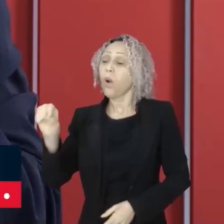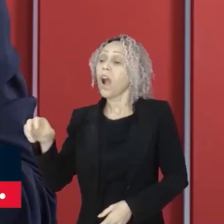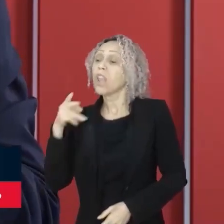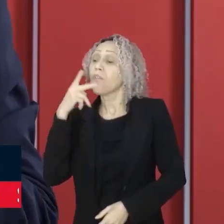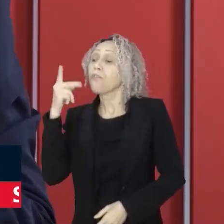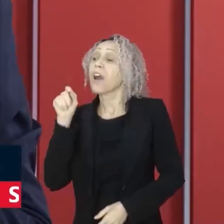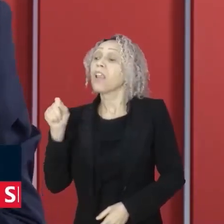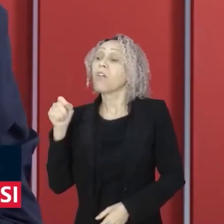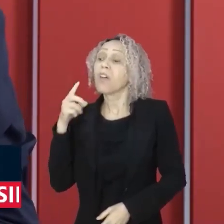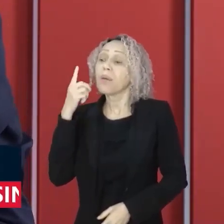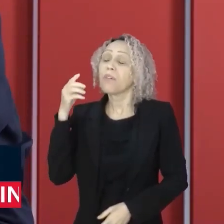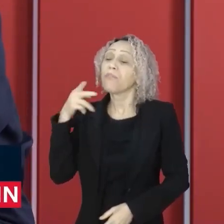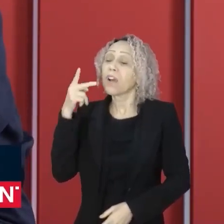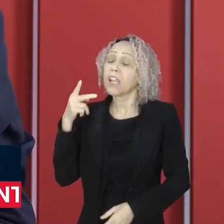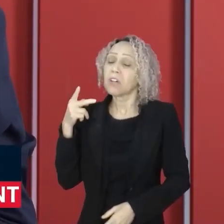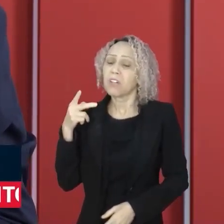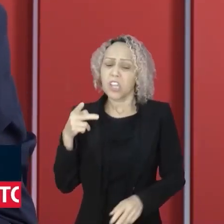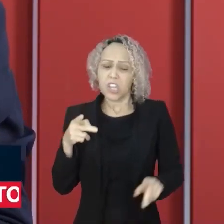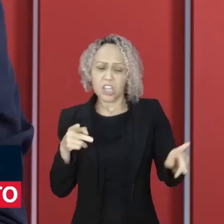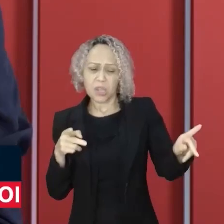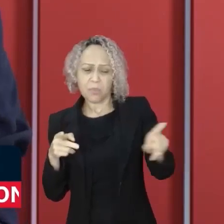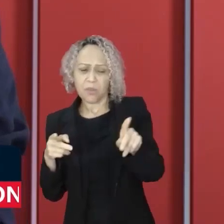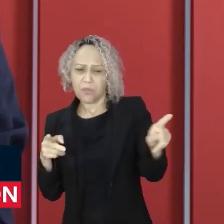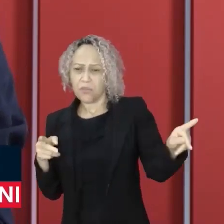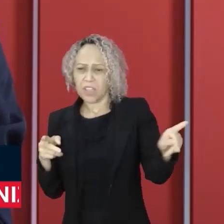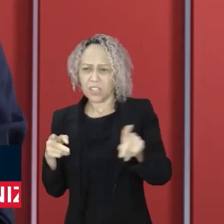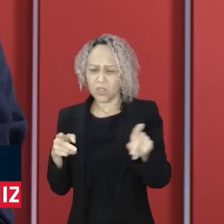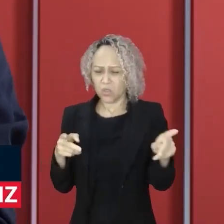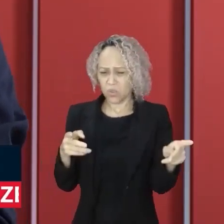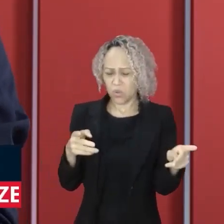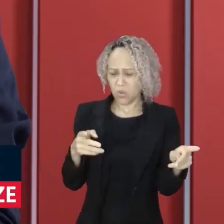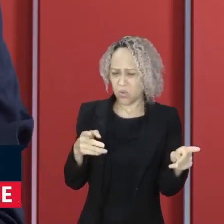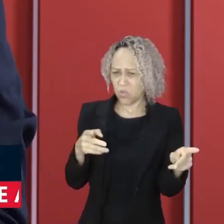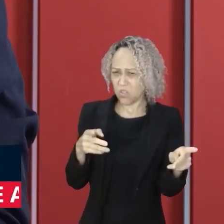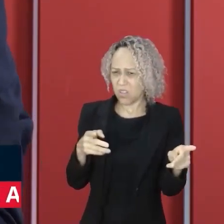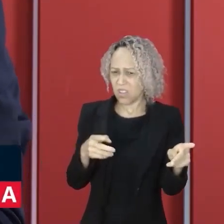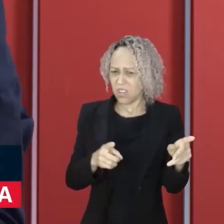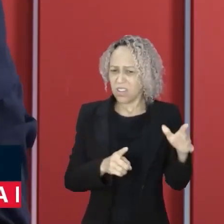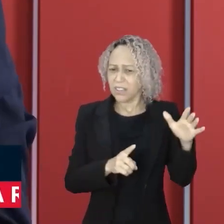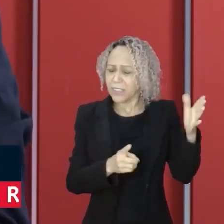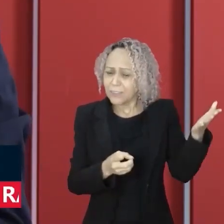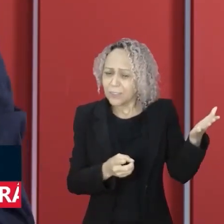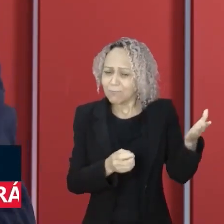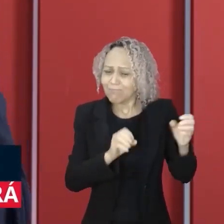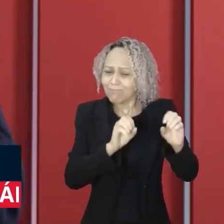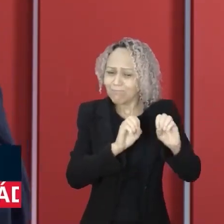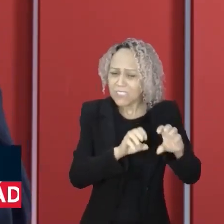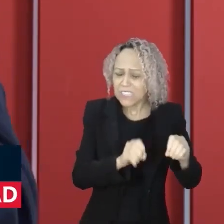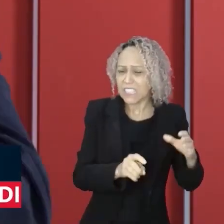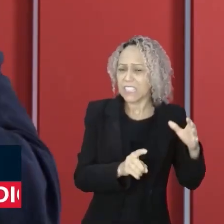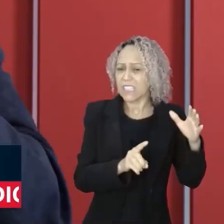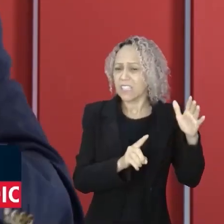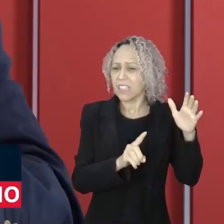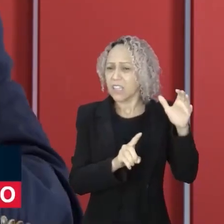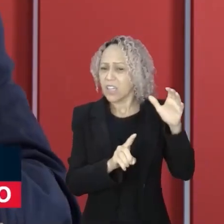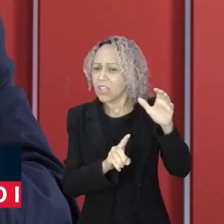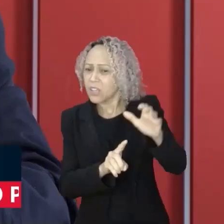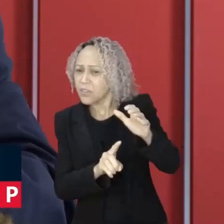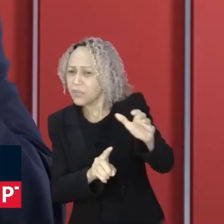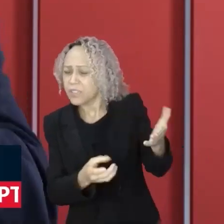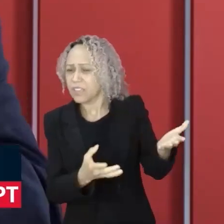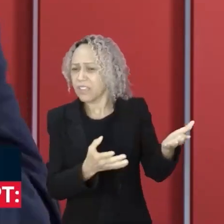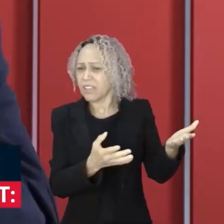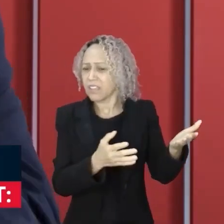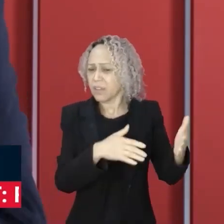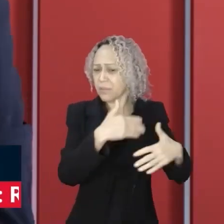traficando, é pior que traficante. Mas essa é uma acusação contra a educação inaceitável que nós temos que repudiar. Fecha esse registro